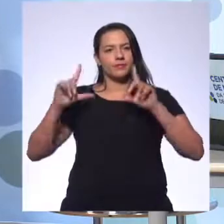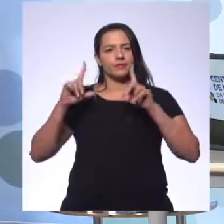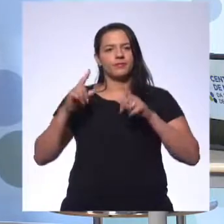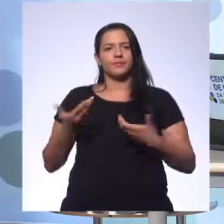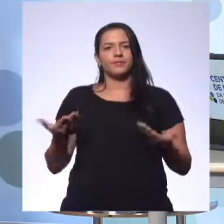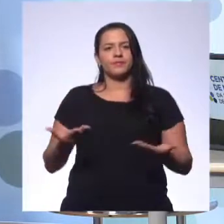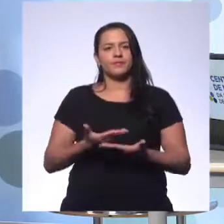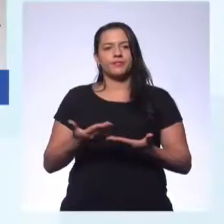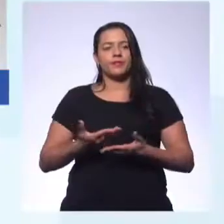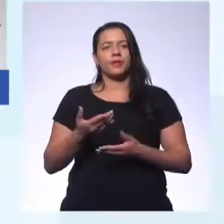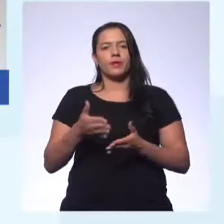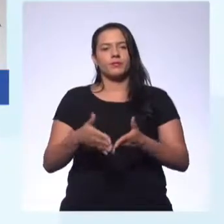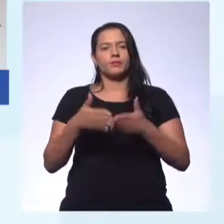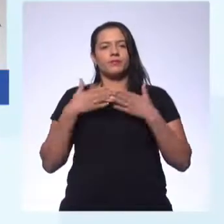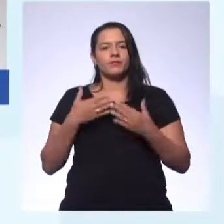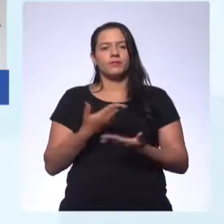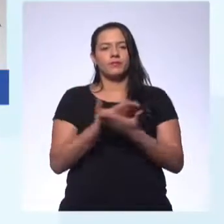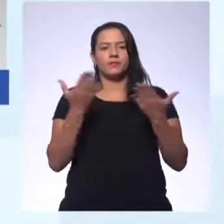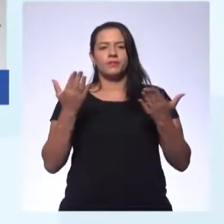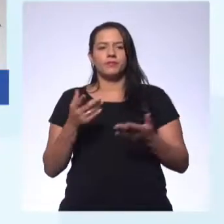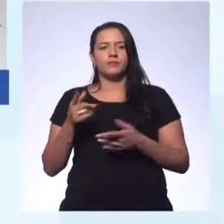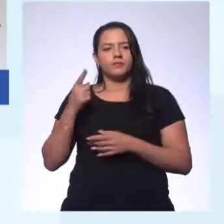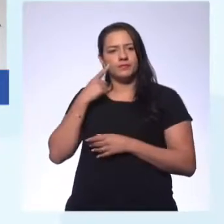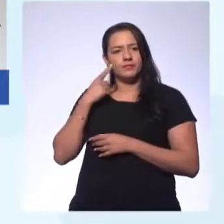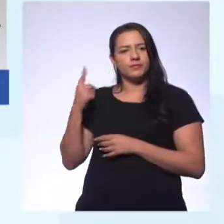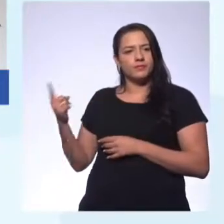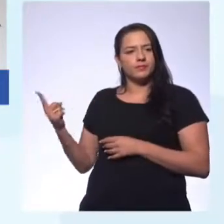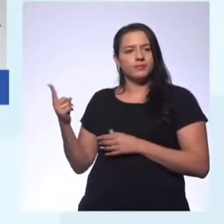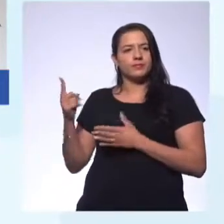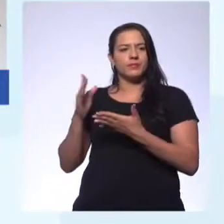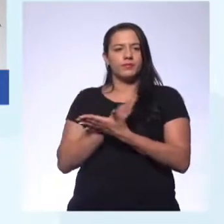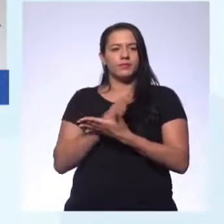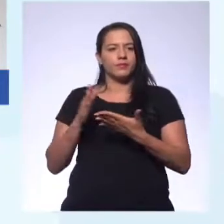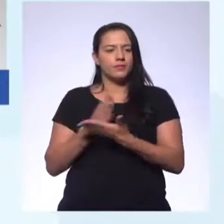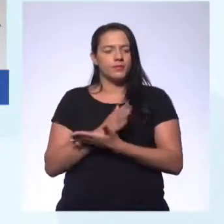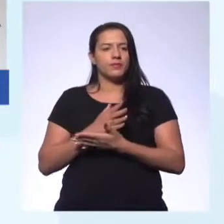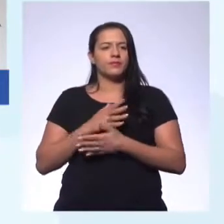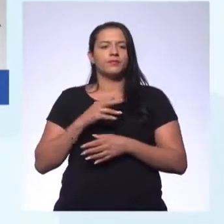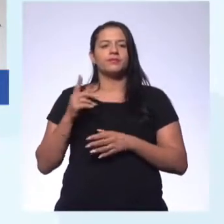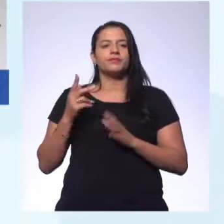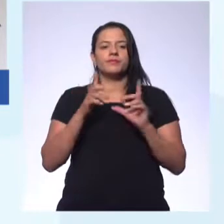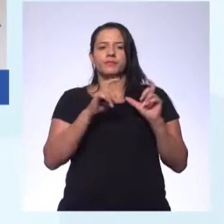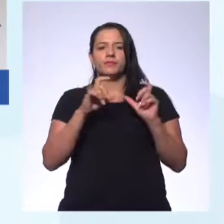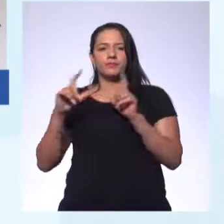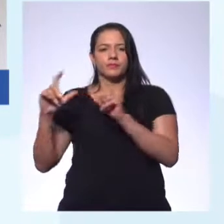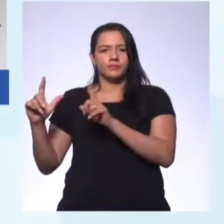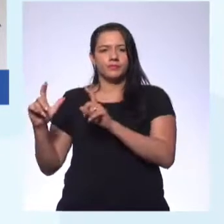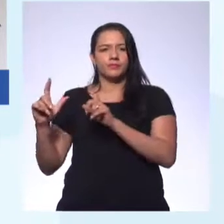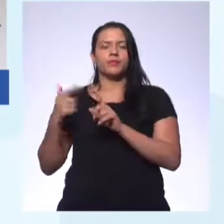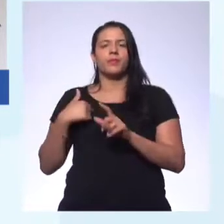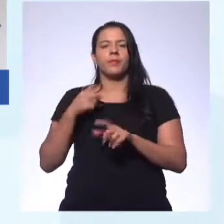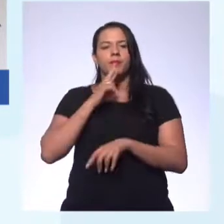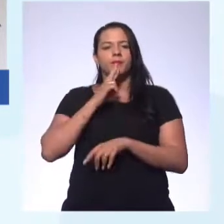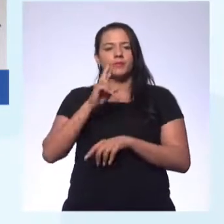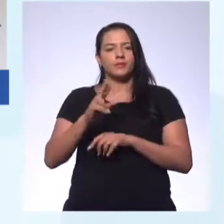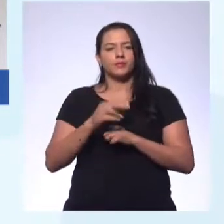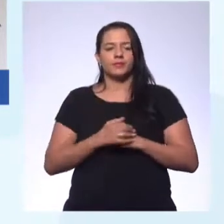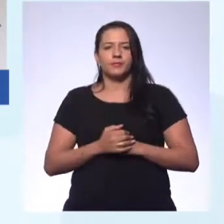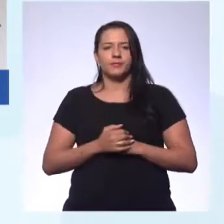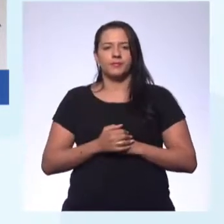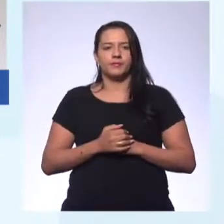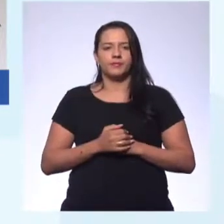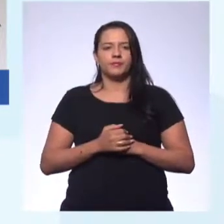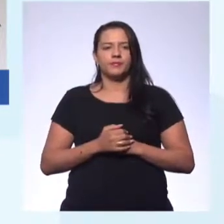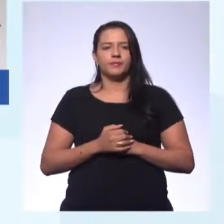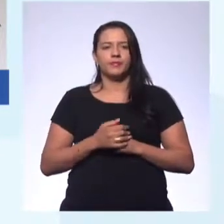interação, onde eu vou pedir para vocês observarem essas imagens, tá? E aí, para vocês responderem no chat para mim. Como